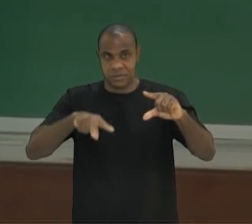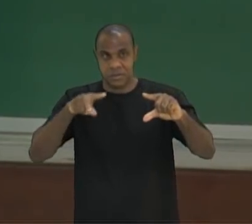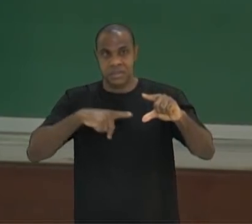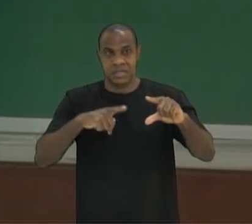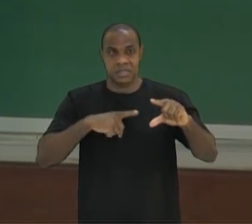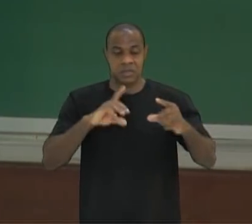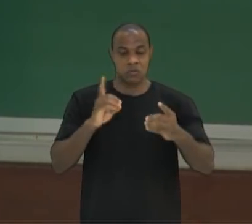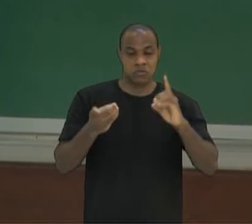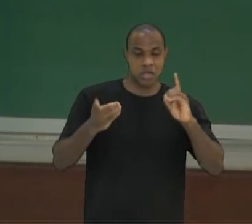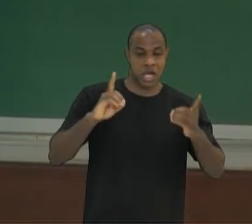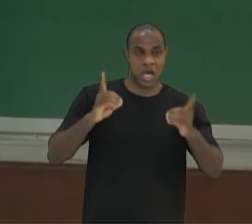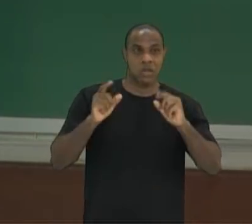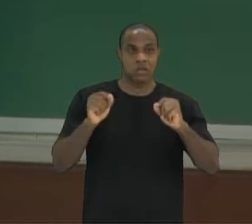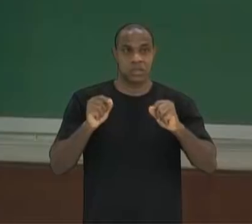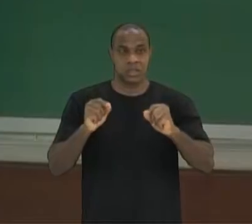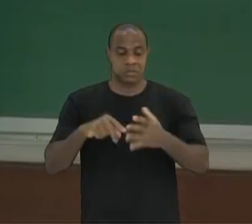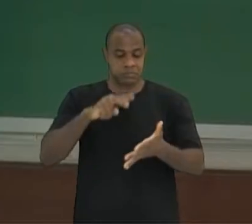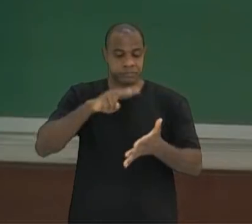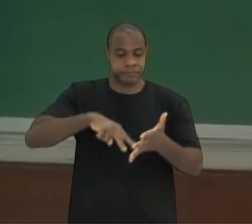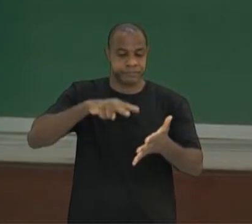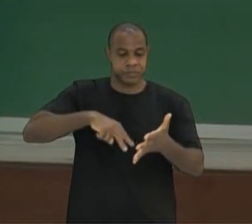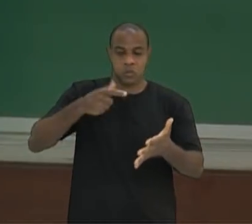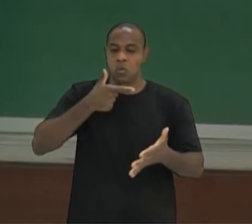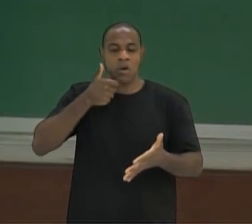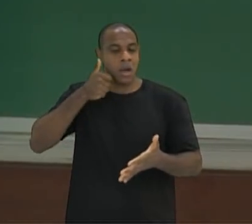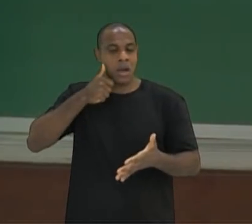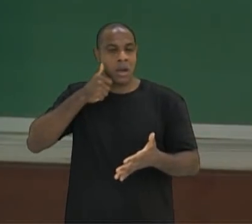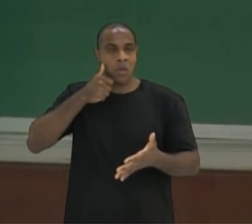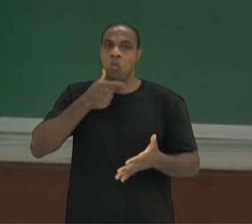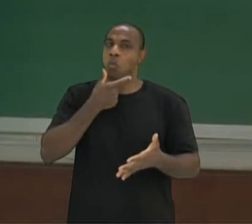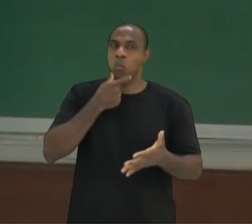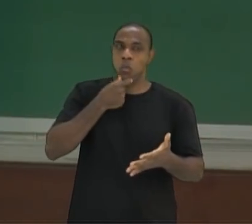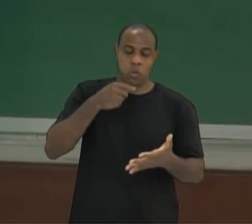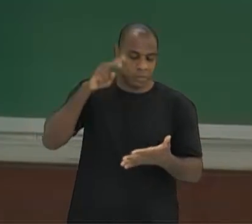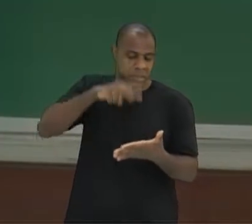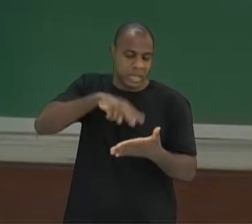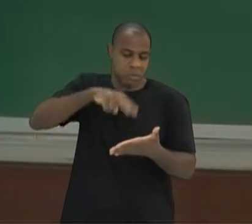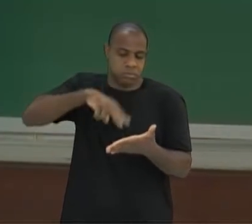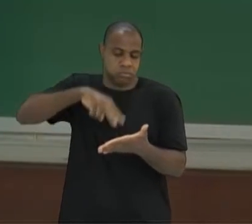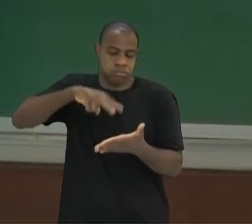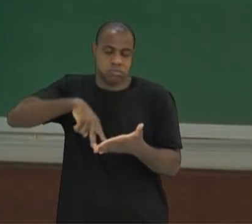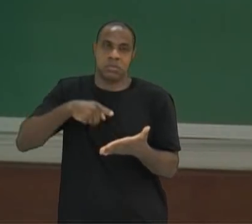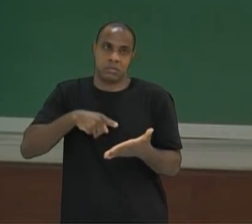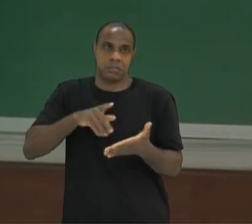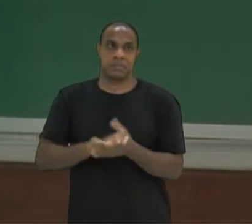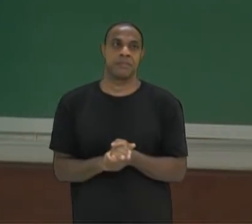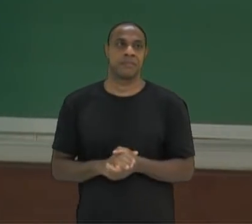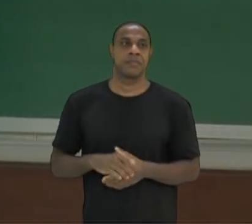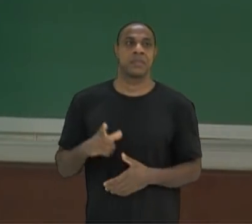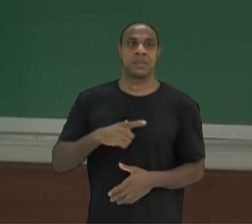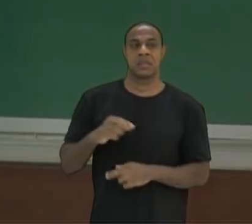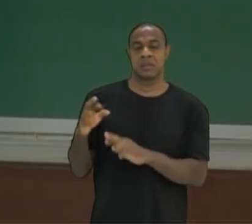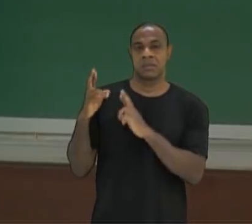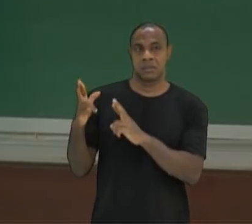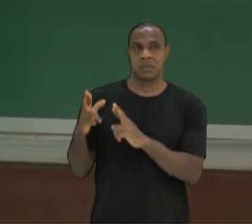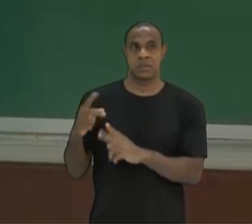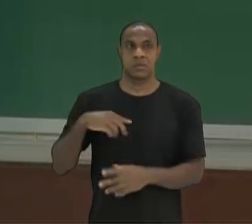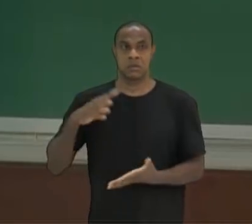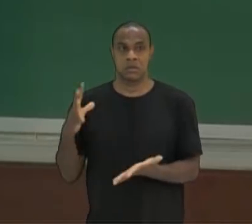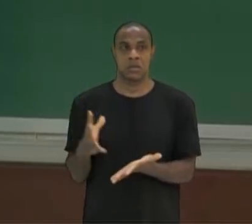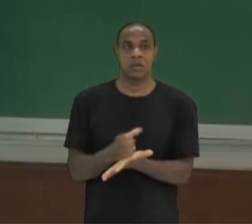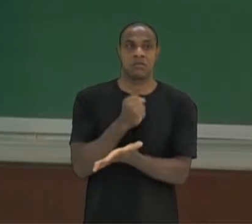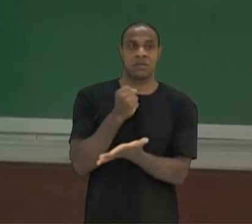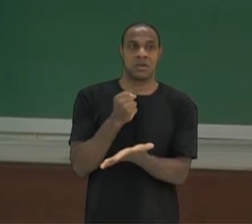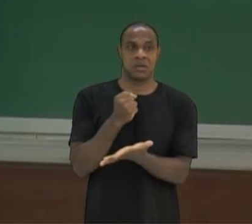dialogam diretamente com o leitor, né? Vou ler para vocês aqui, vamos ler juntos. A esperança de nos salvar,